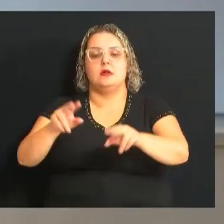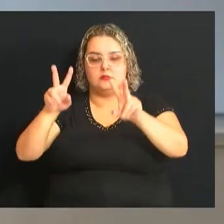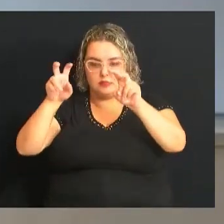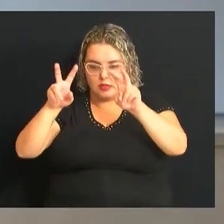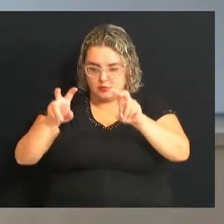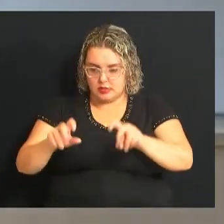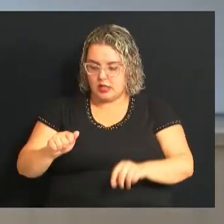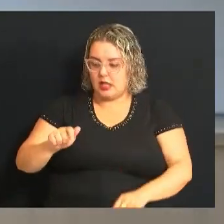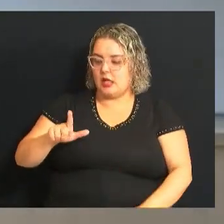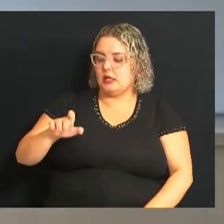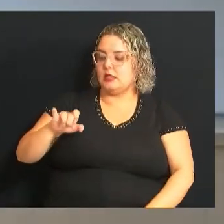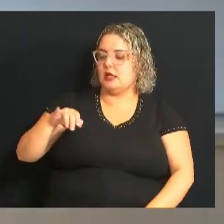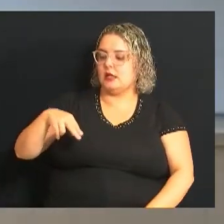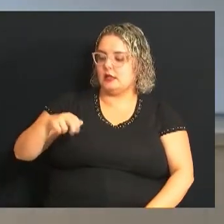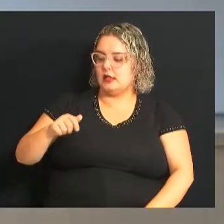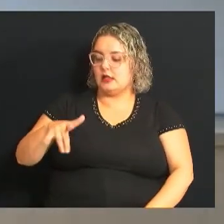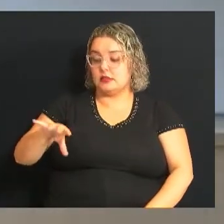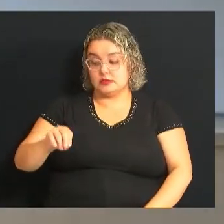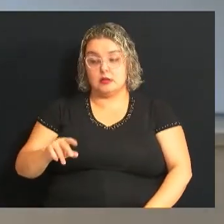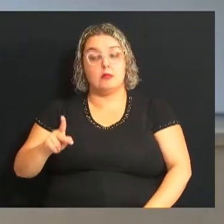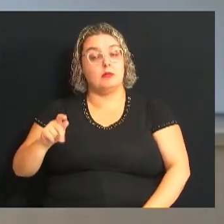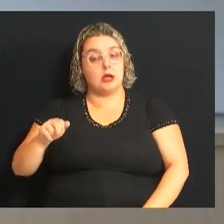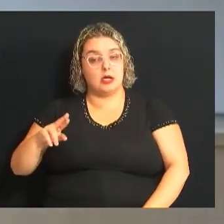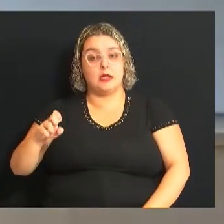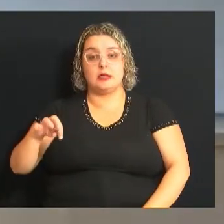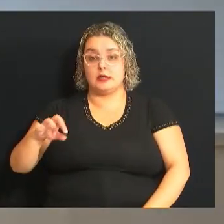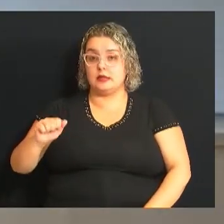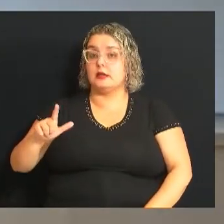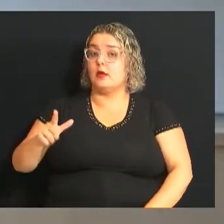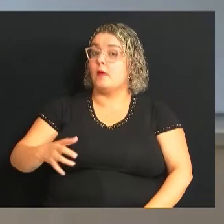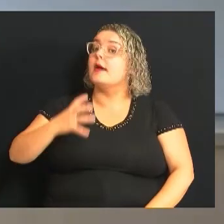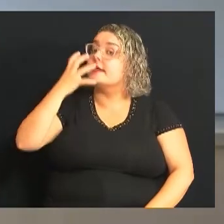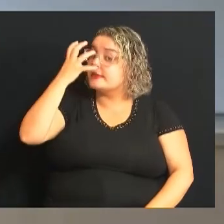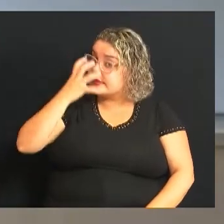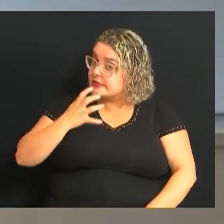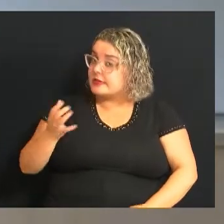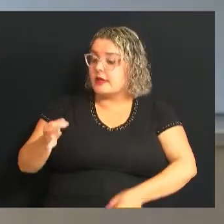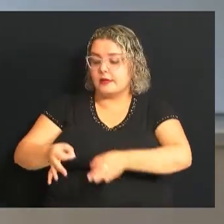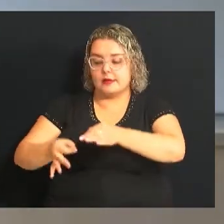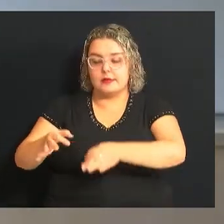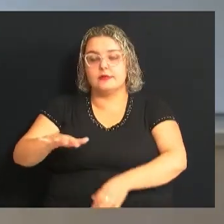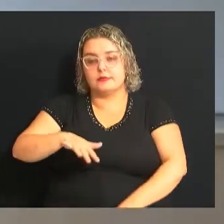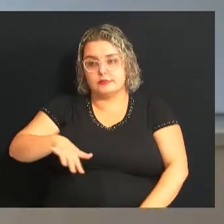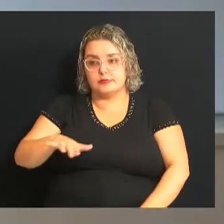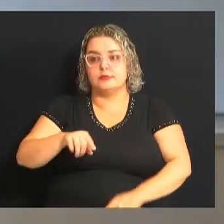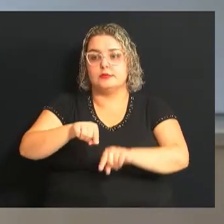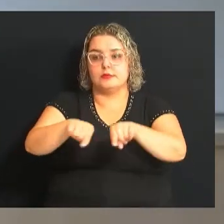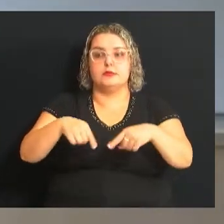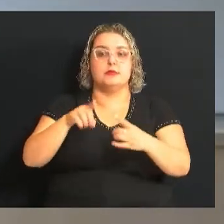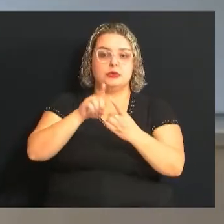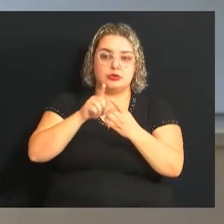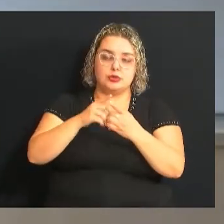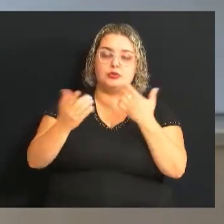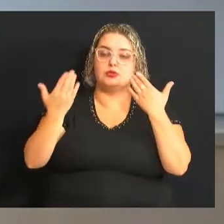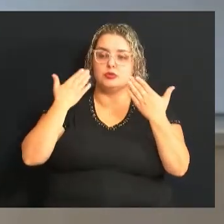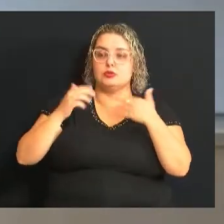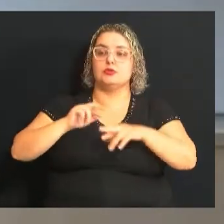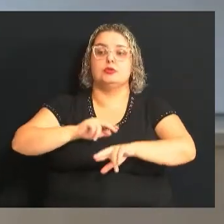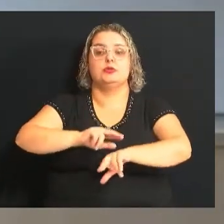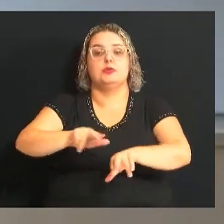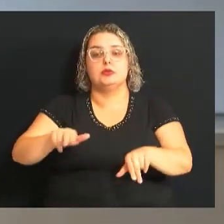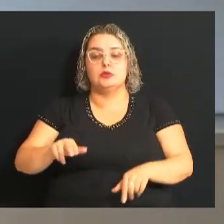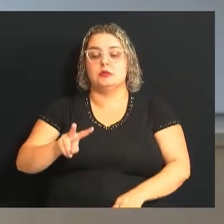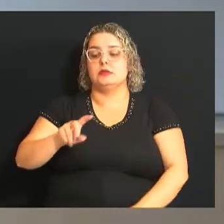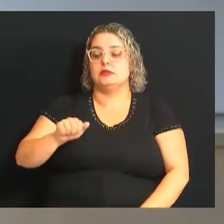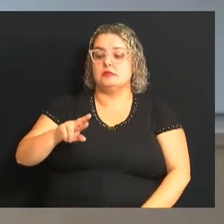alienação parental, é uma questão séria no judiciário e é uma questão que está nos consultórios de psicologia, nas varas de família,